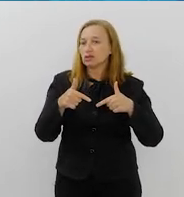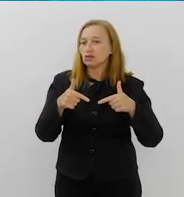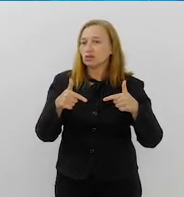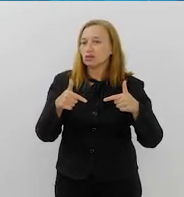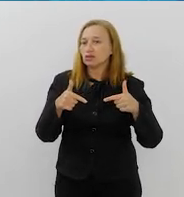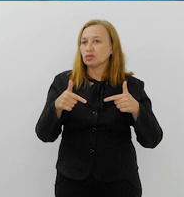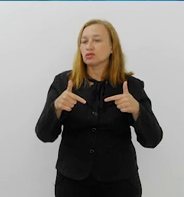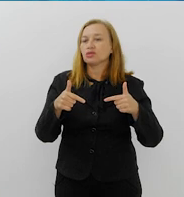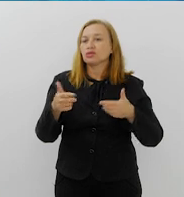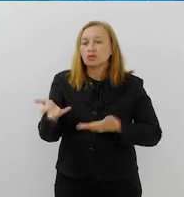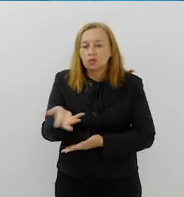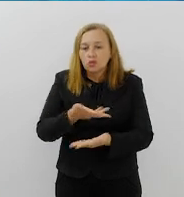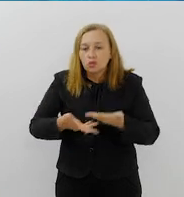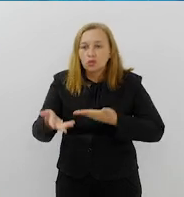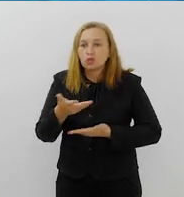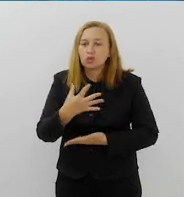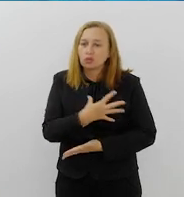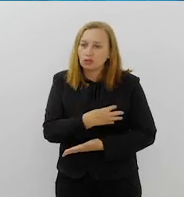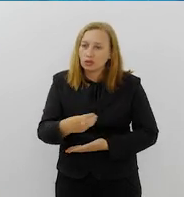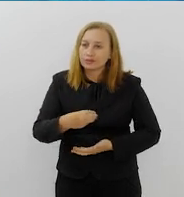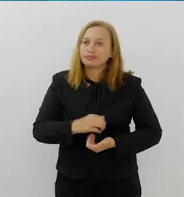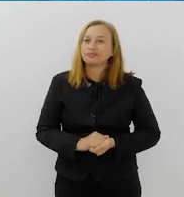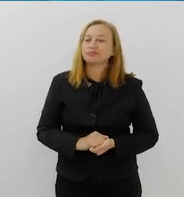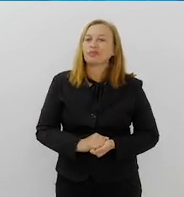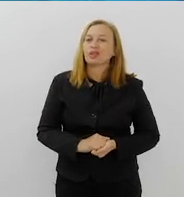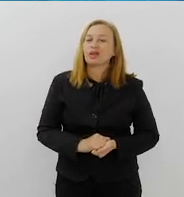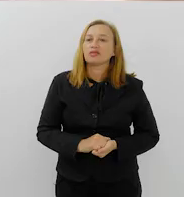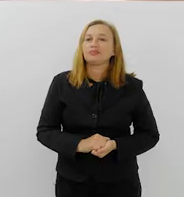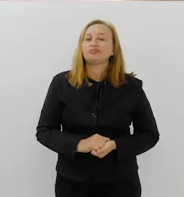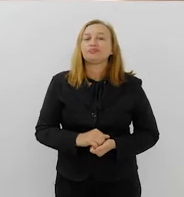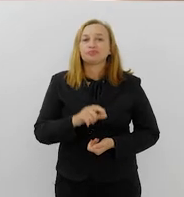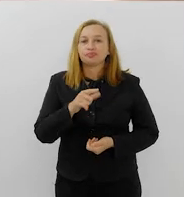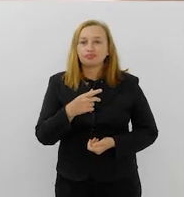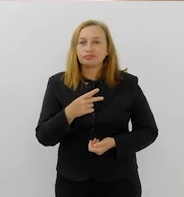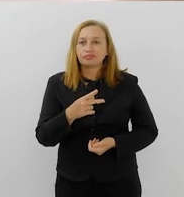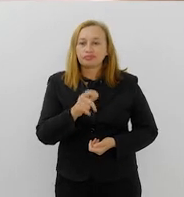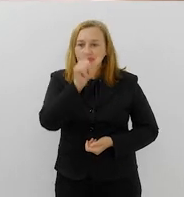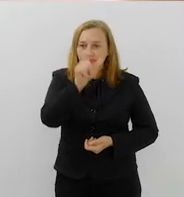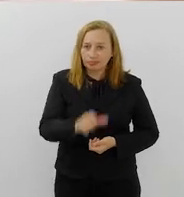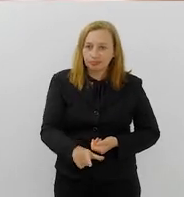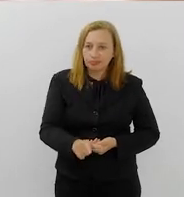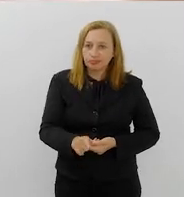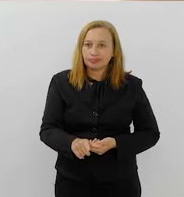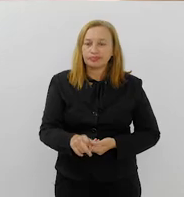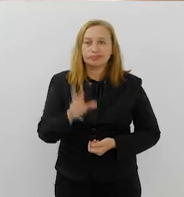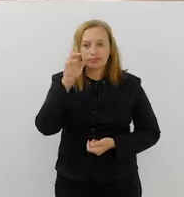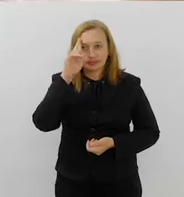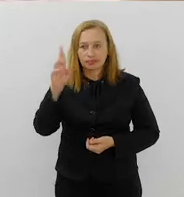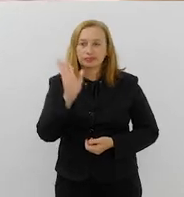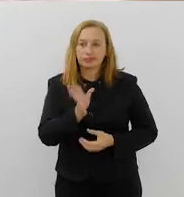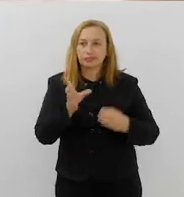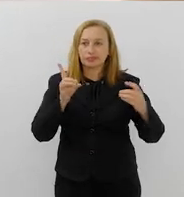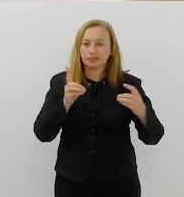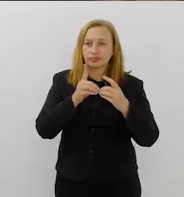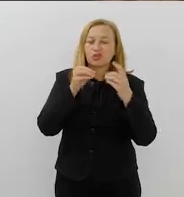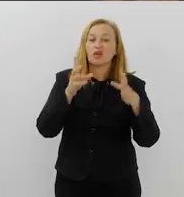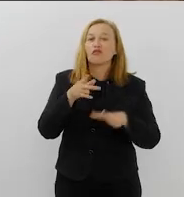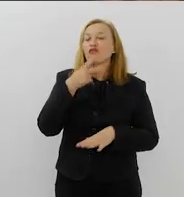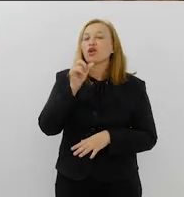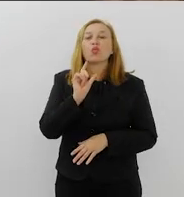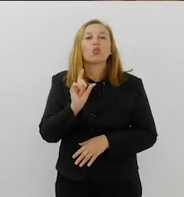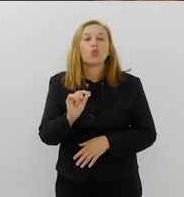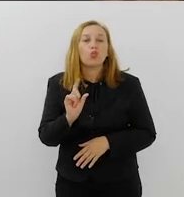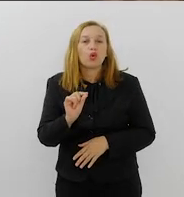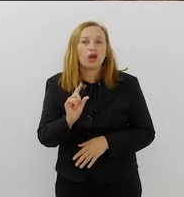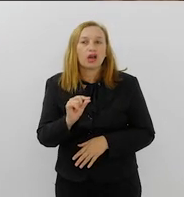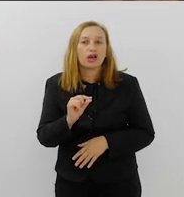paralelo com essa adolescente, né, com esse filho. Dos pacientes que a senhora já atendeu ou atende, o que que